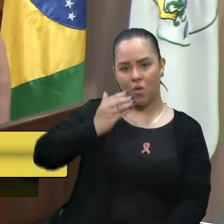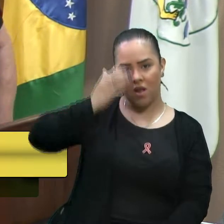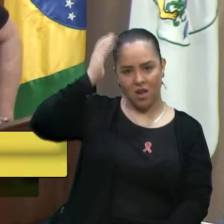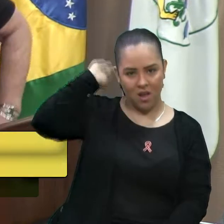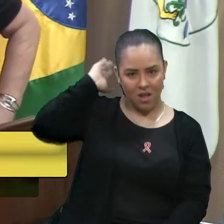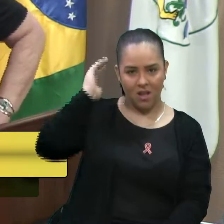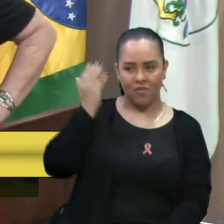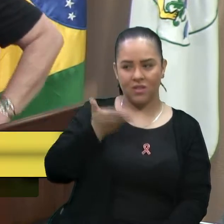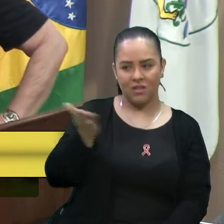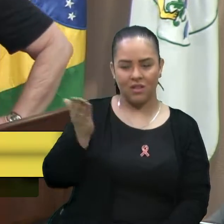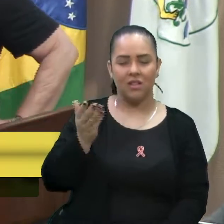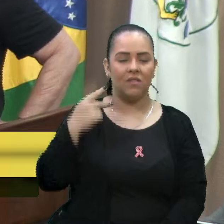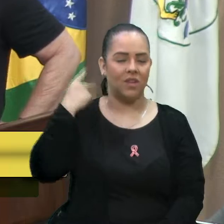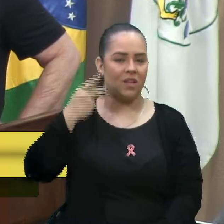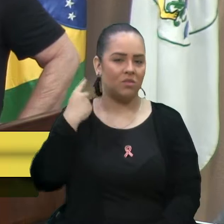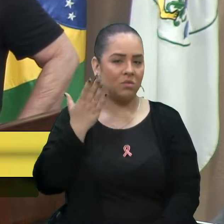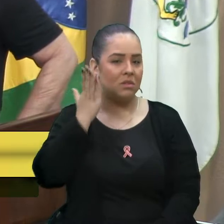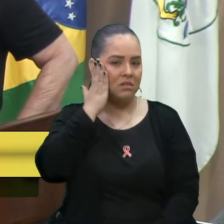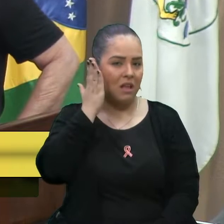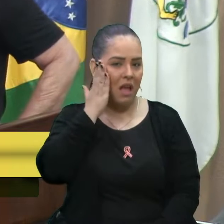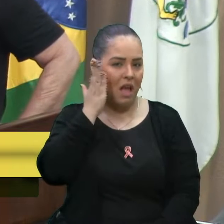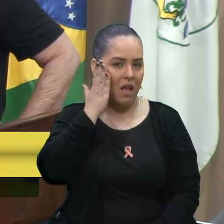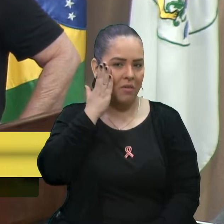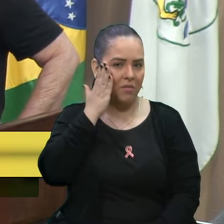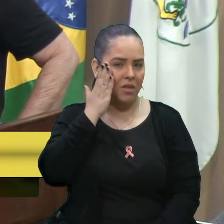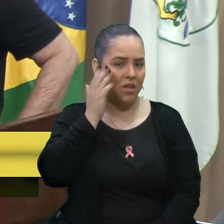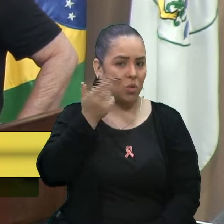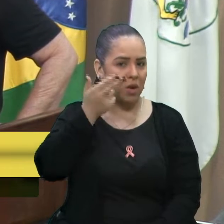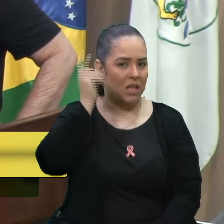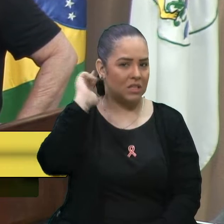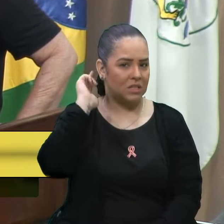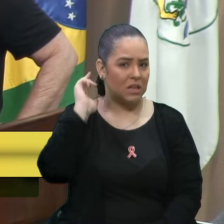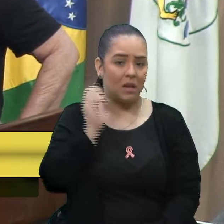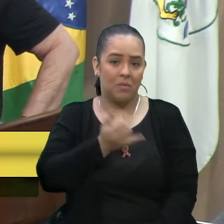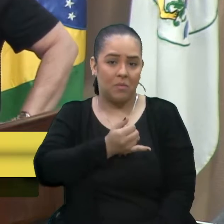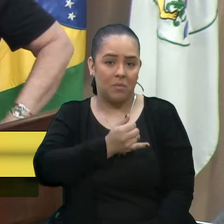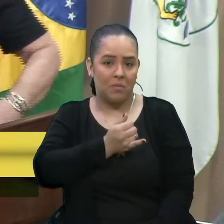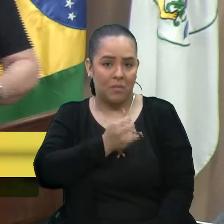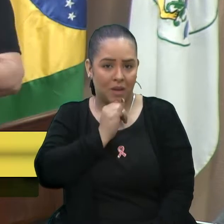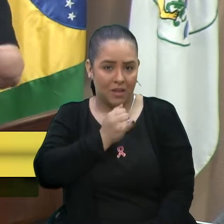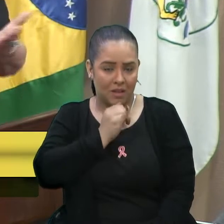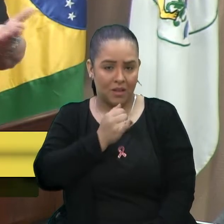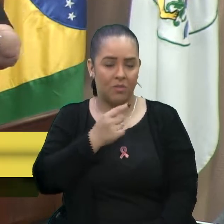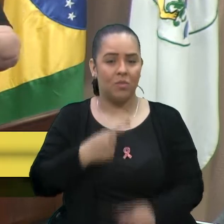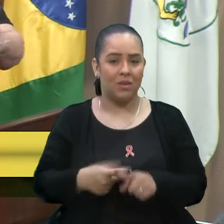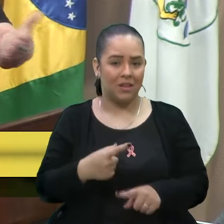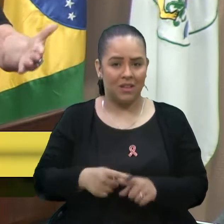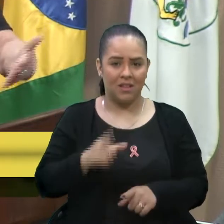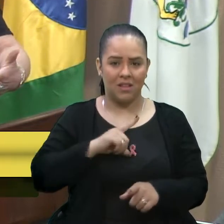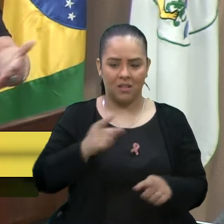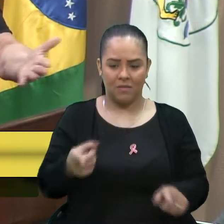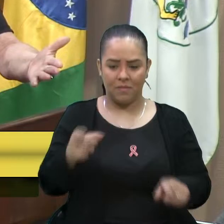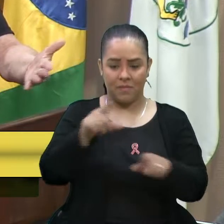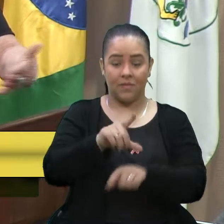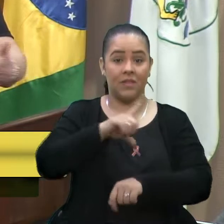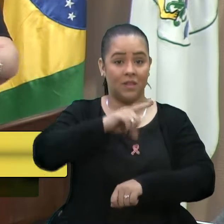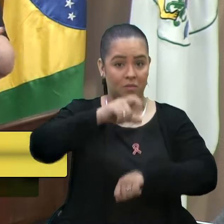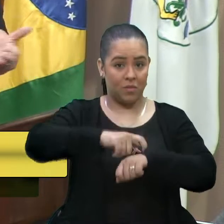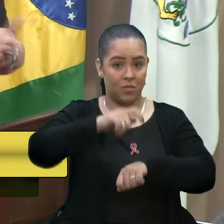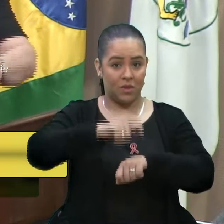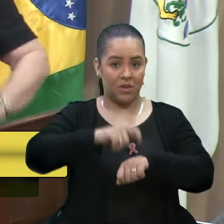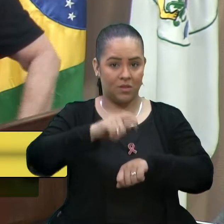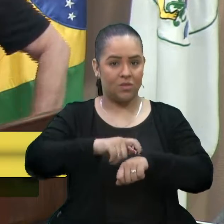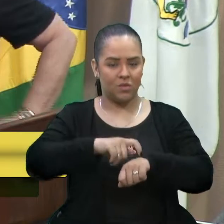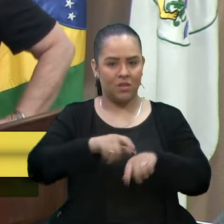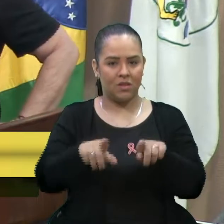casa e puderam vivenciar, e o vereador Cassina, por exemplo, que passou, inclusive, por um período do vereador